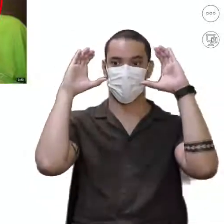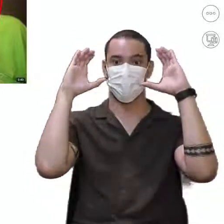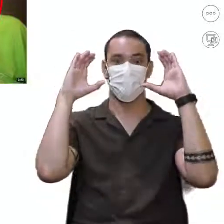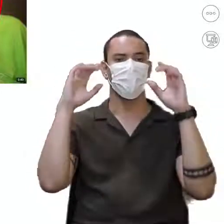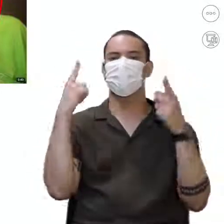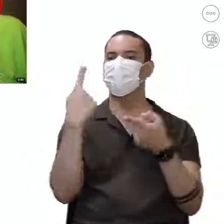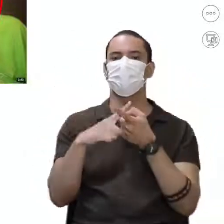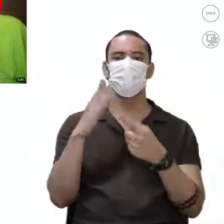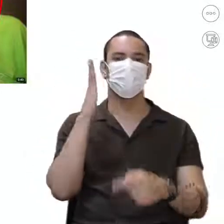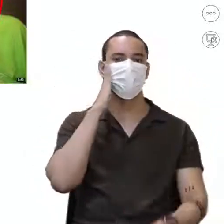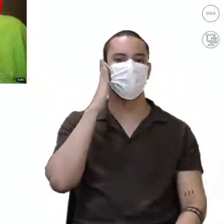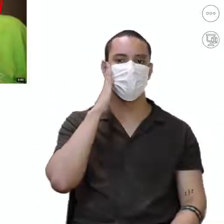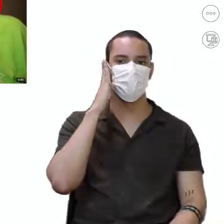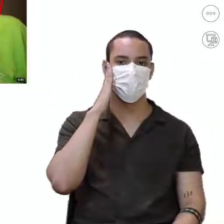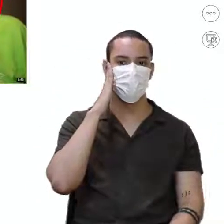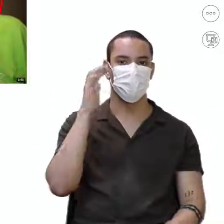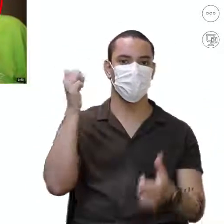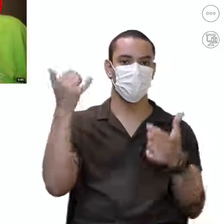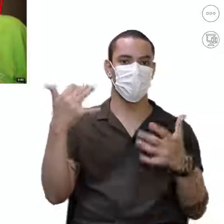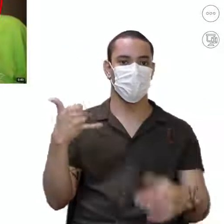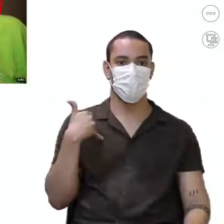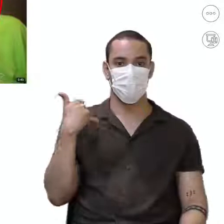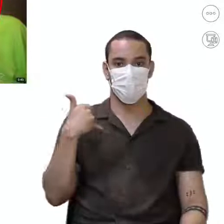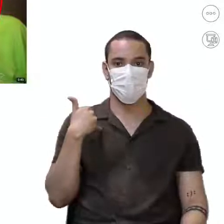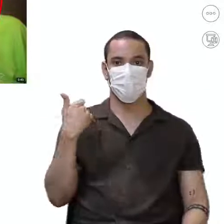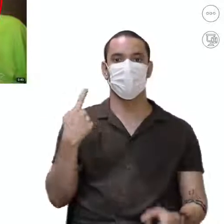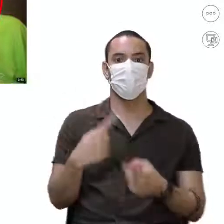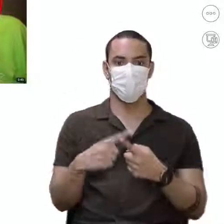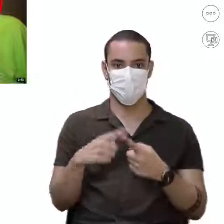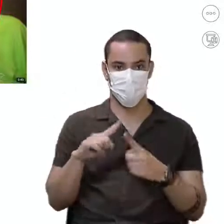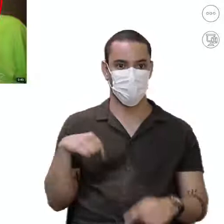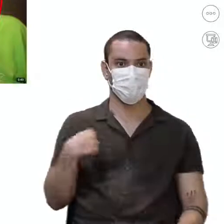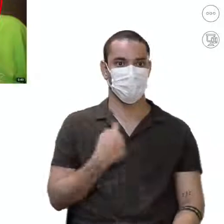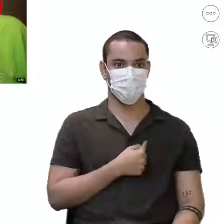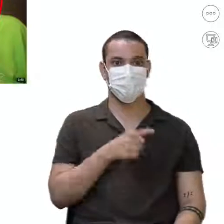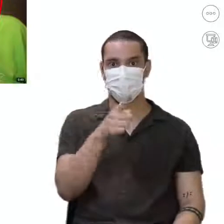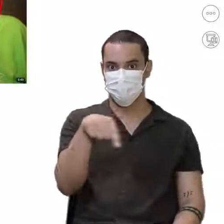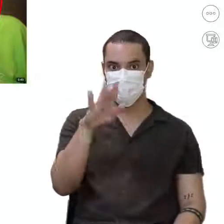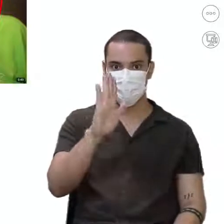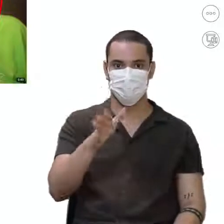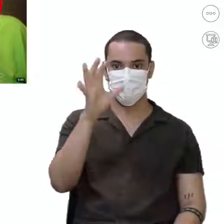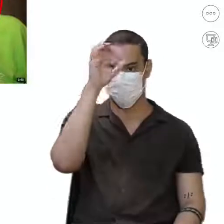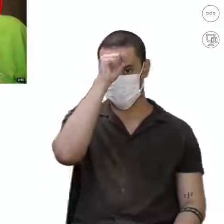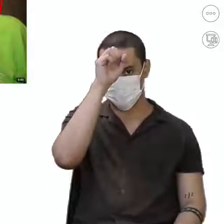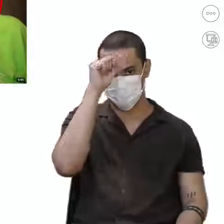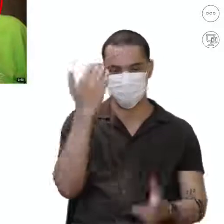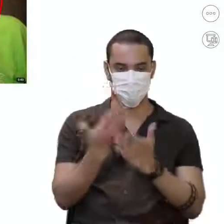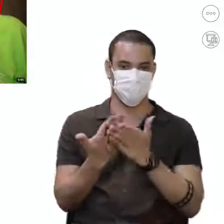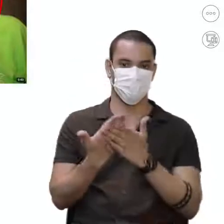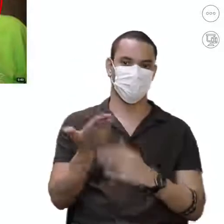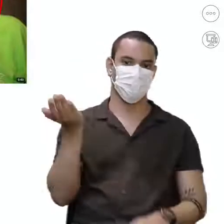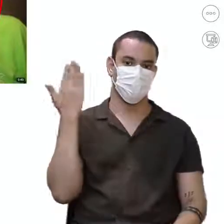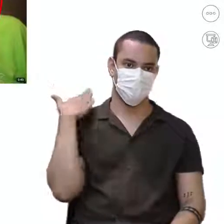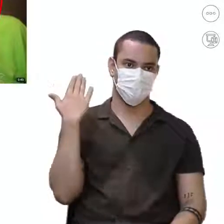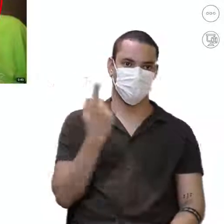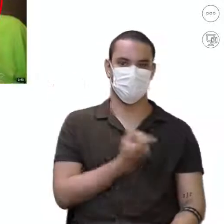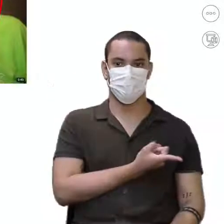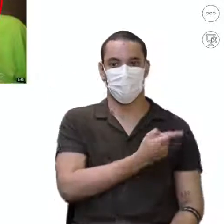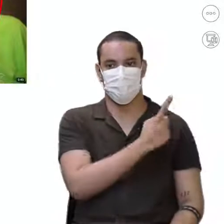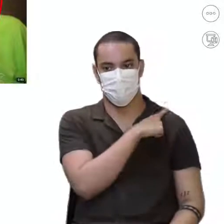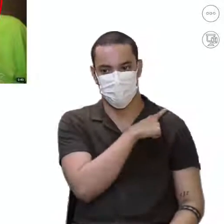Aí por que que eu sei que aqui se fala de idade? Porque a gente aprendeu, vocês já devem ter aprendido nas nossas aulas lá do primeiro